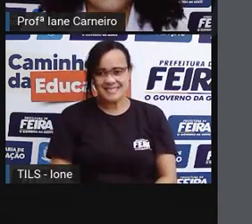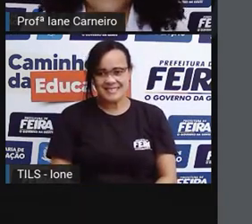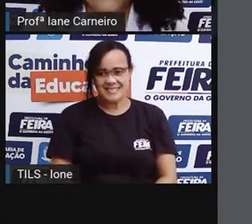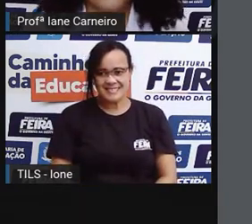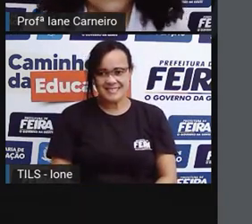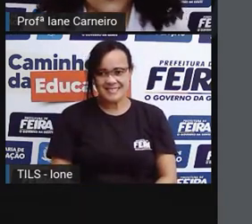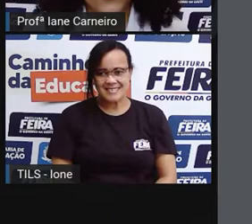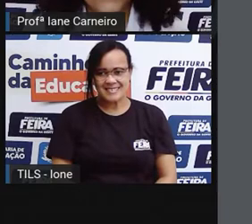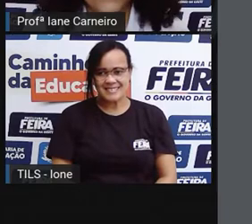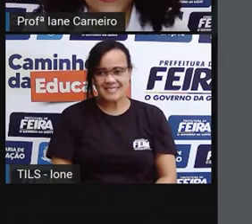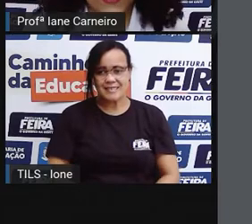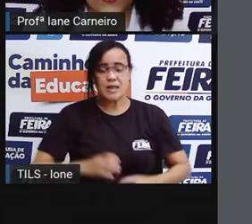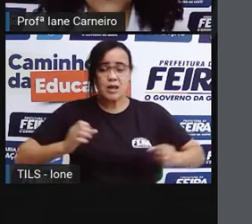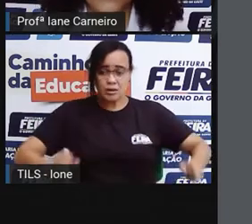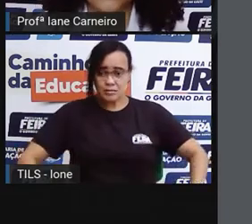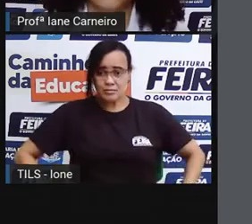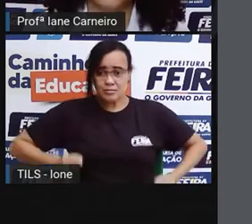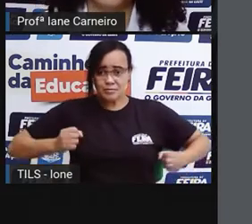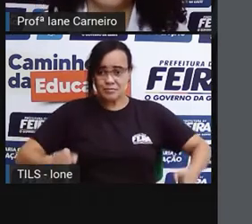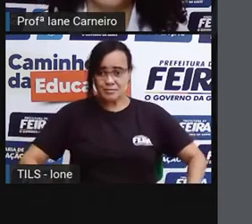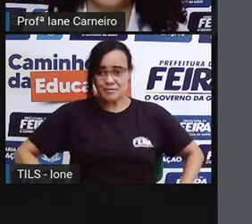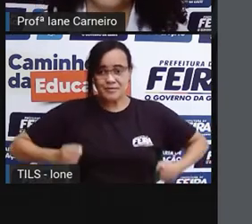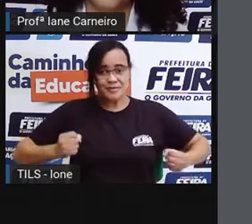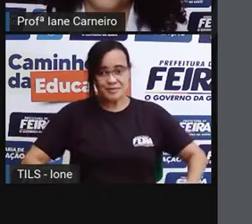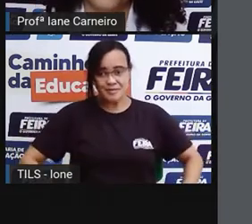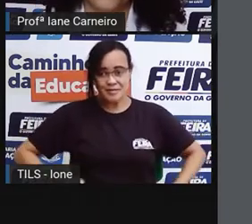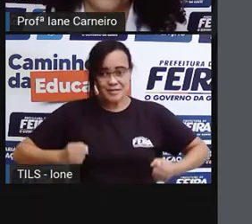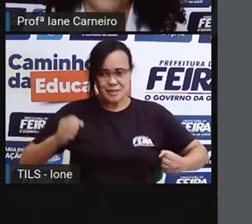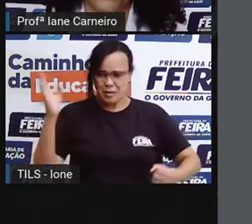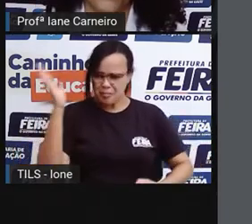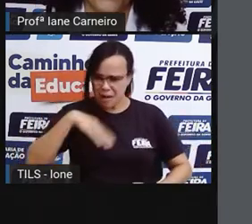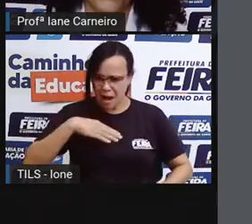Não faz mal ter rodas.